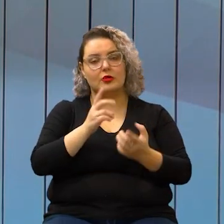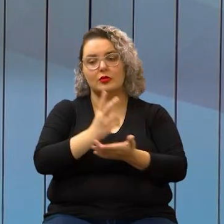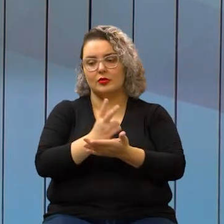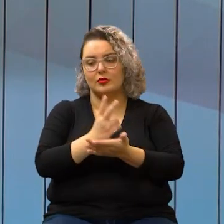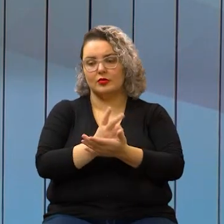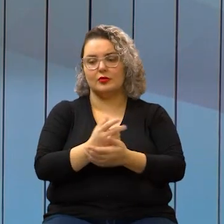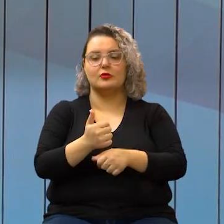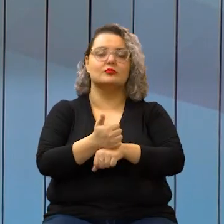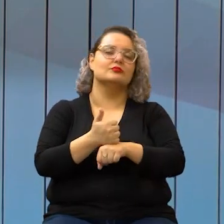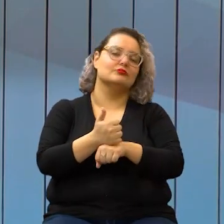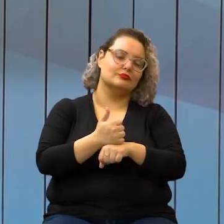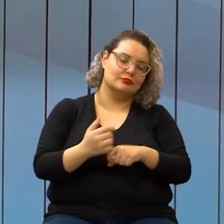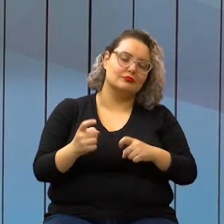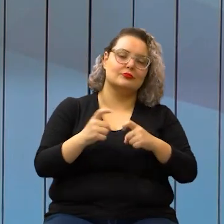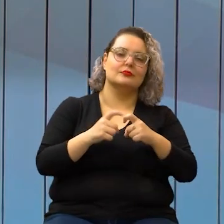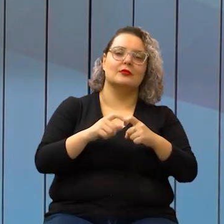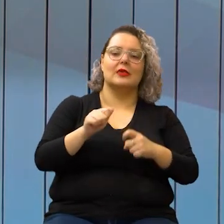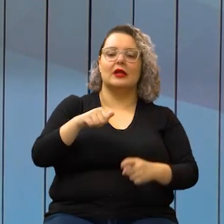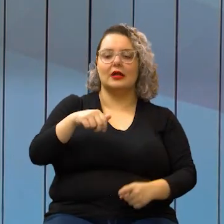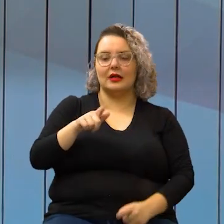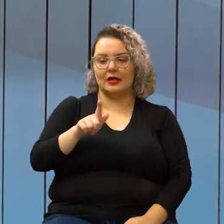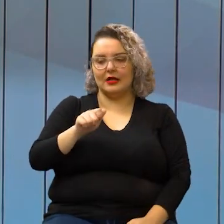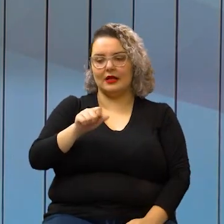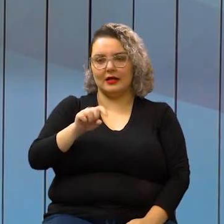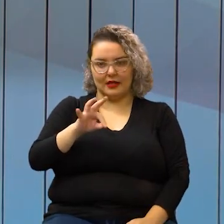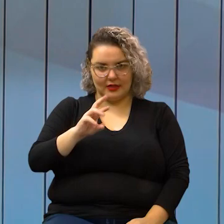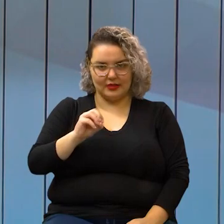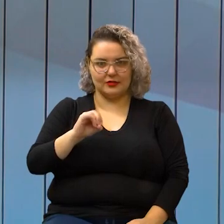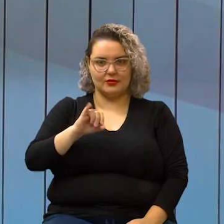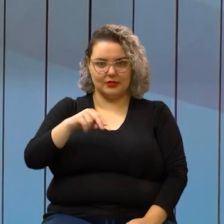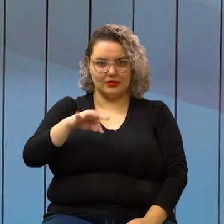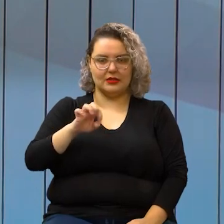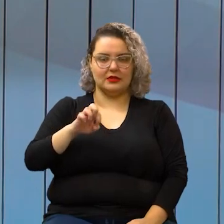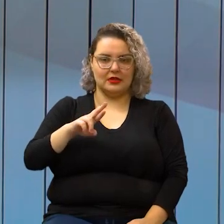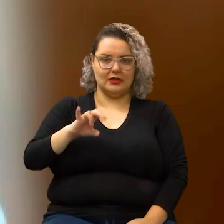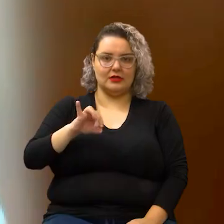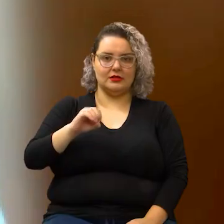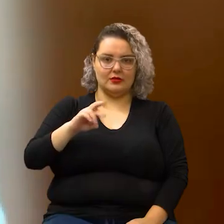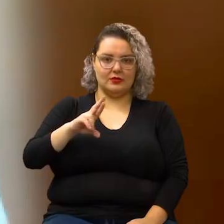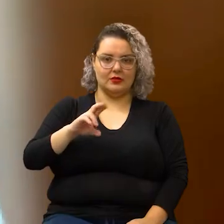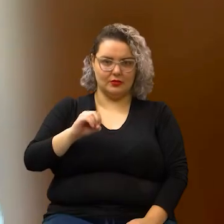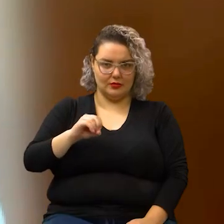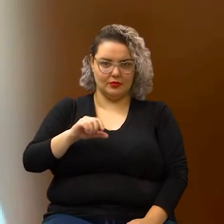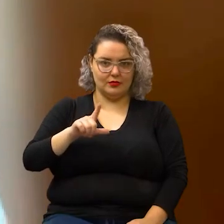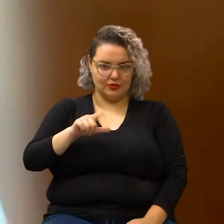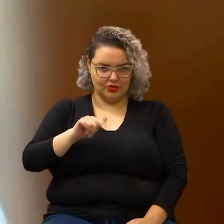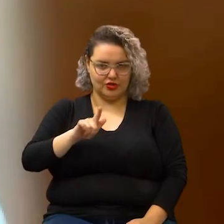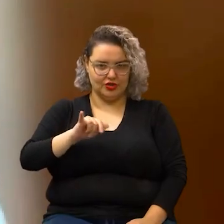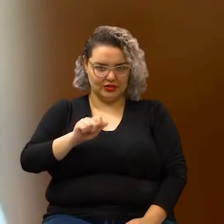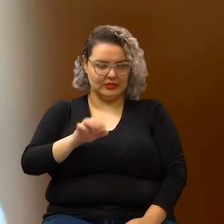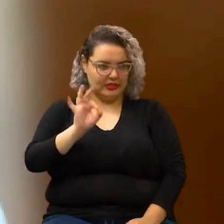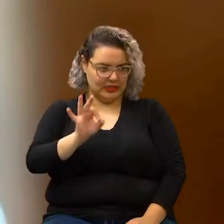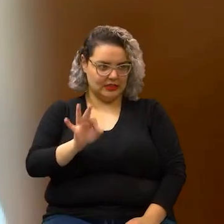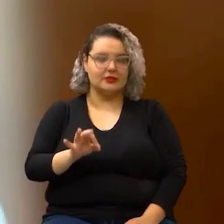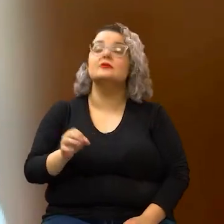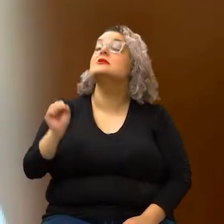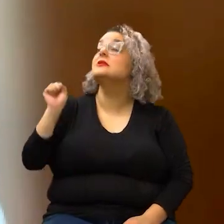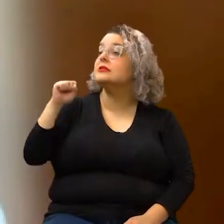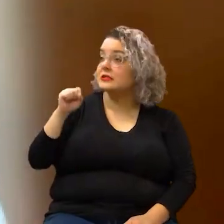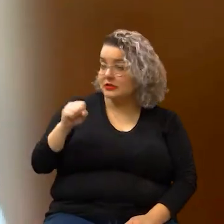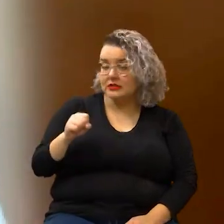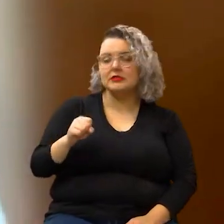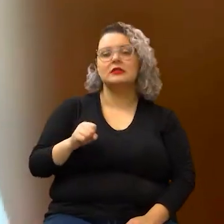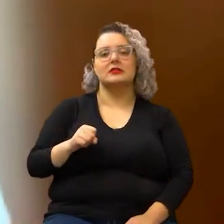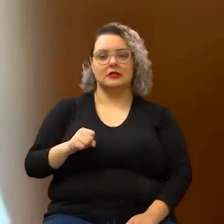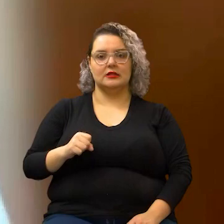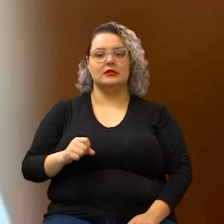consulta frequente com o seu gastroenterologista, seria isso? Isso mesmo. Aí, para prevenir, né,